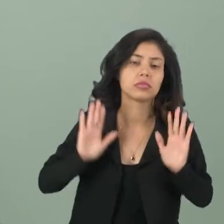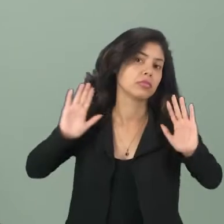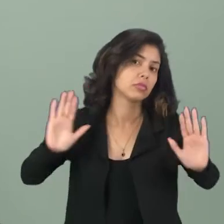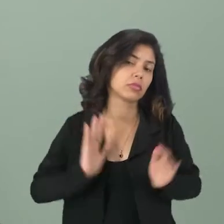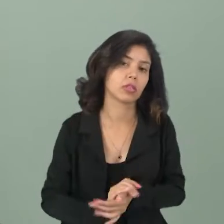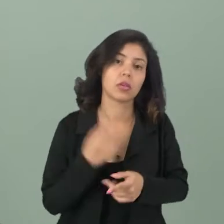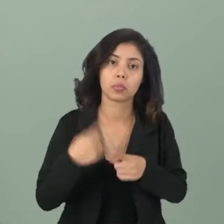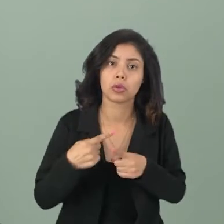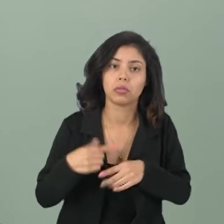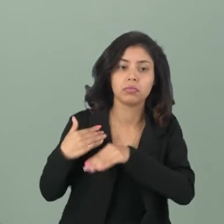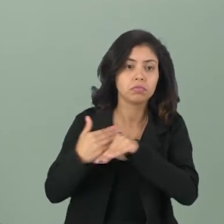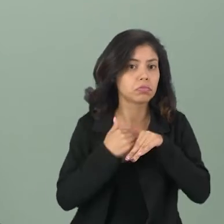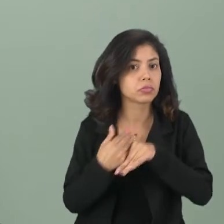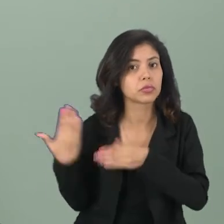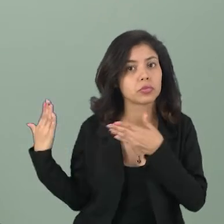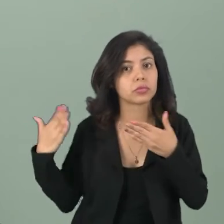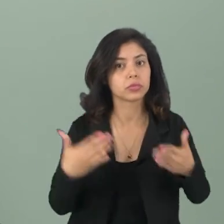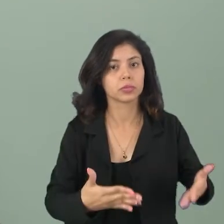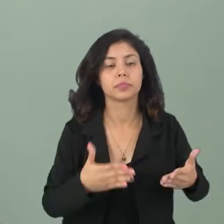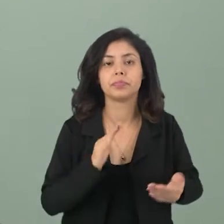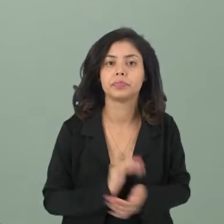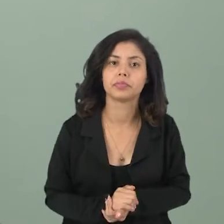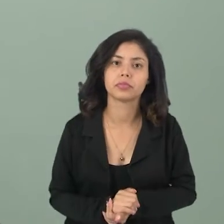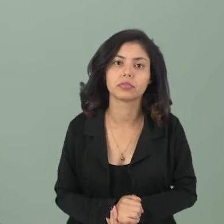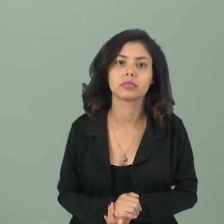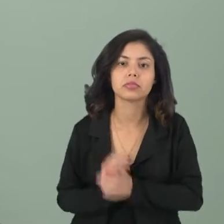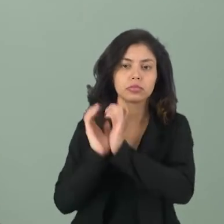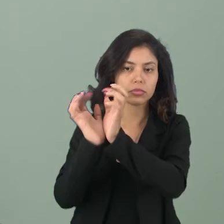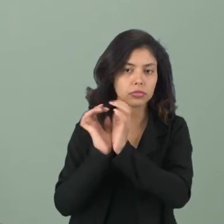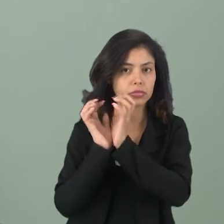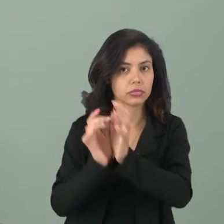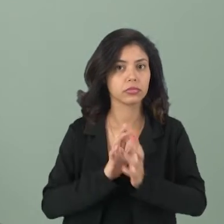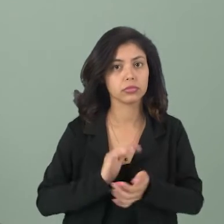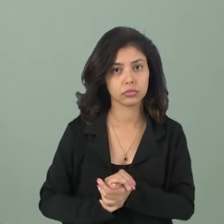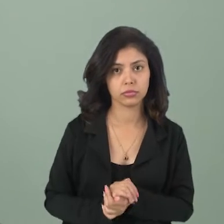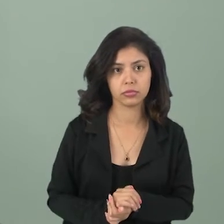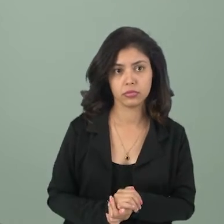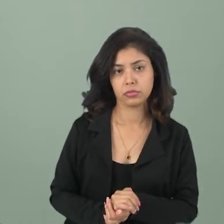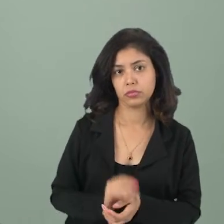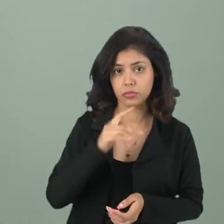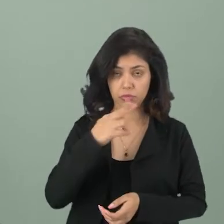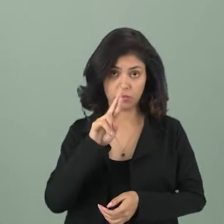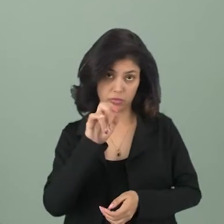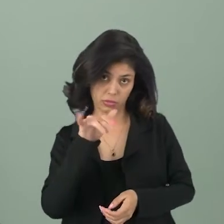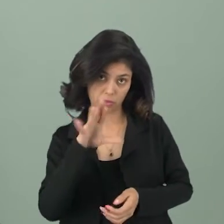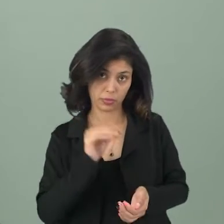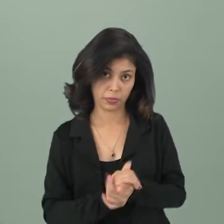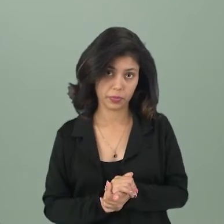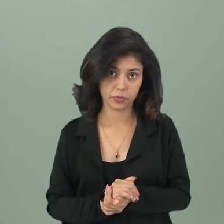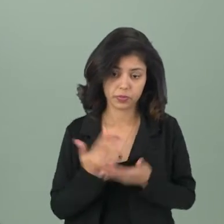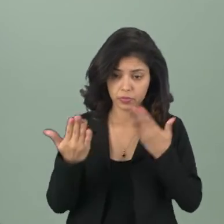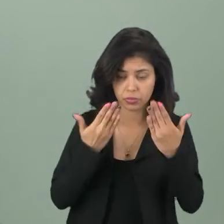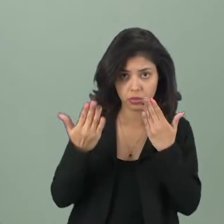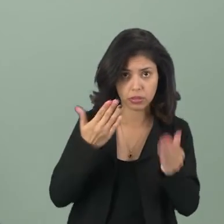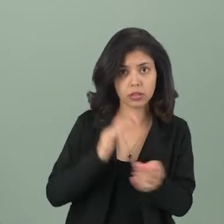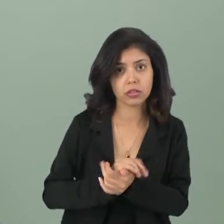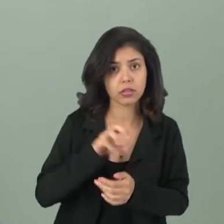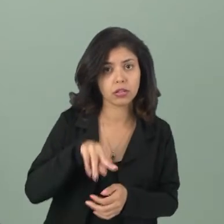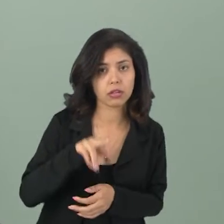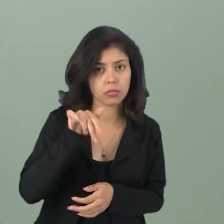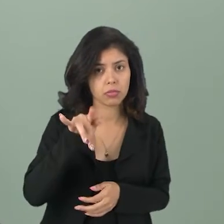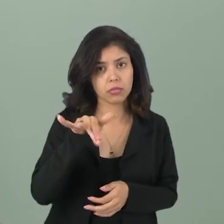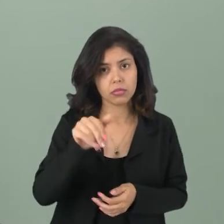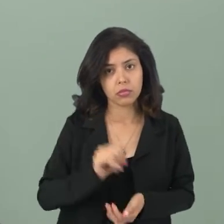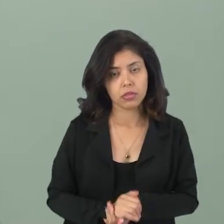porque não estabelecer ali um objetivo né o cérebro da gente ele é meio que programado né não é comparado a uma máquina